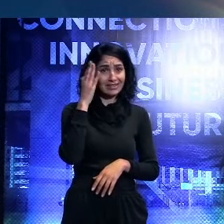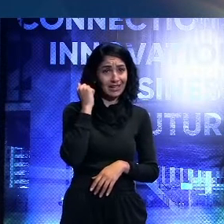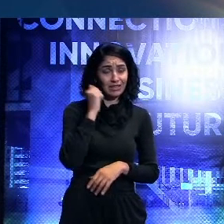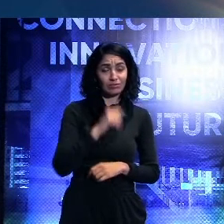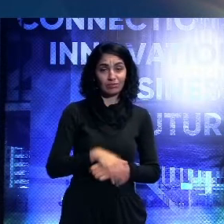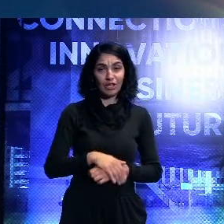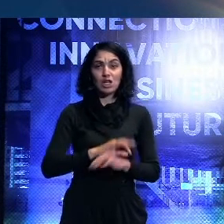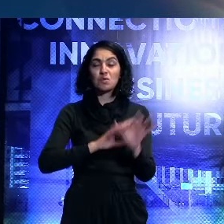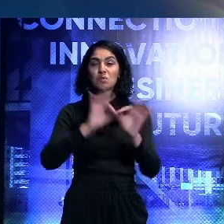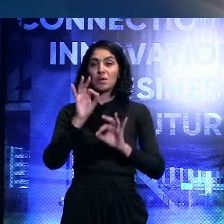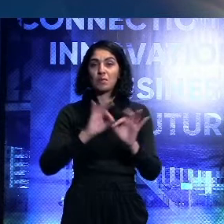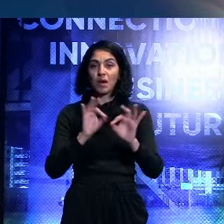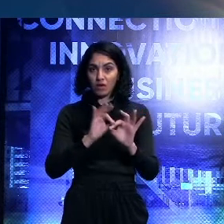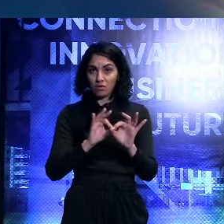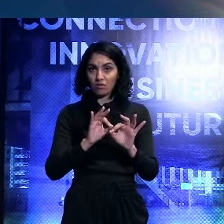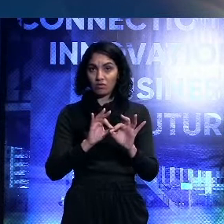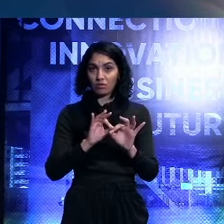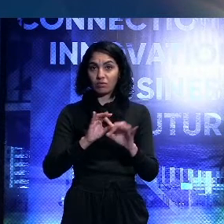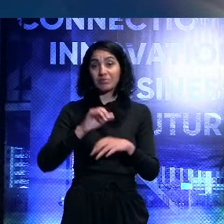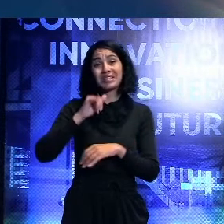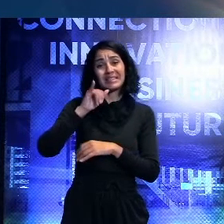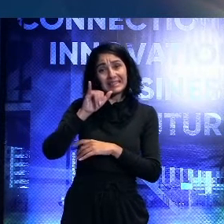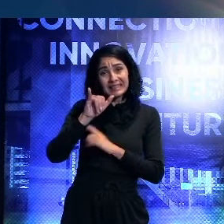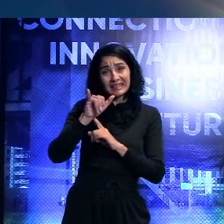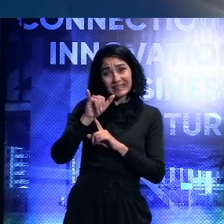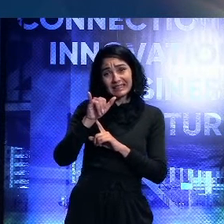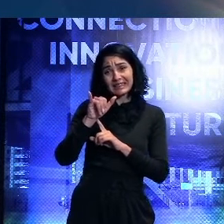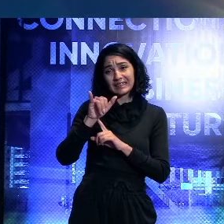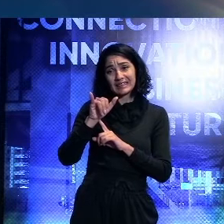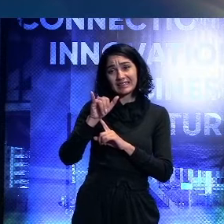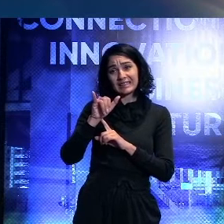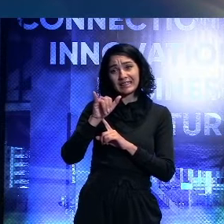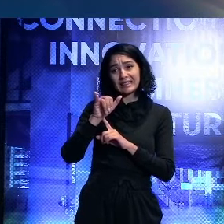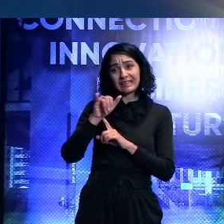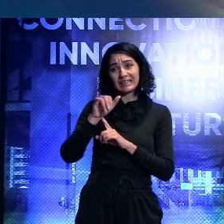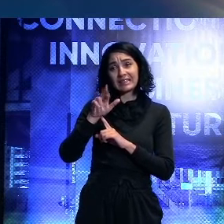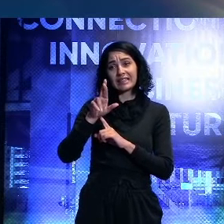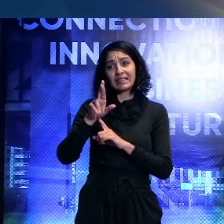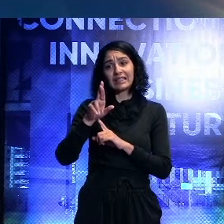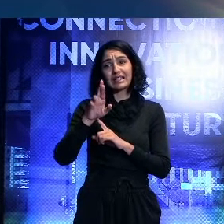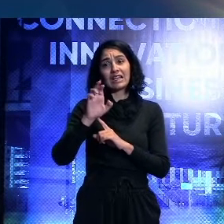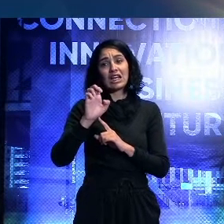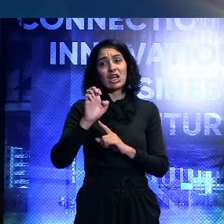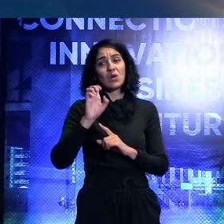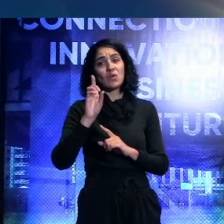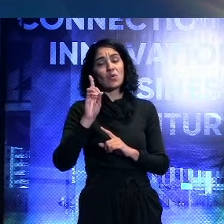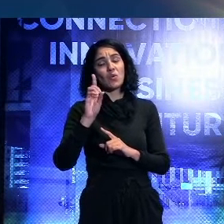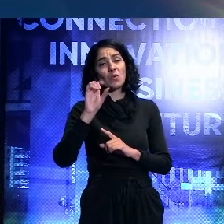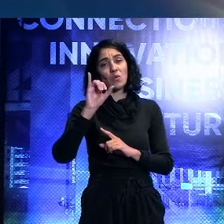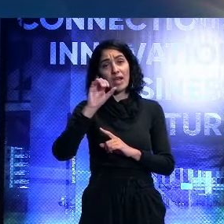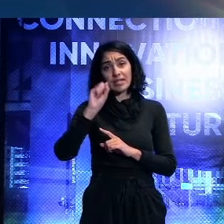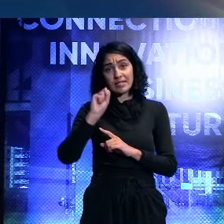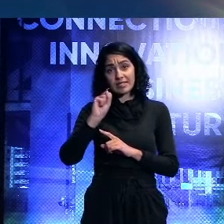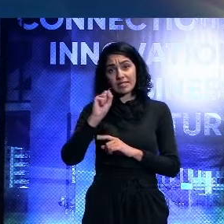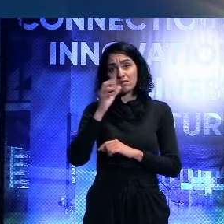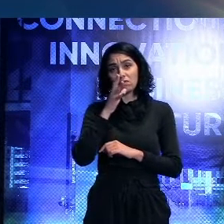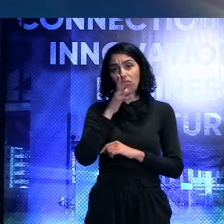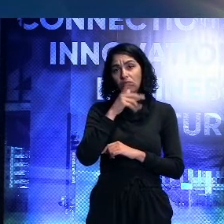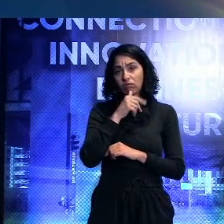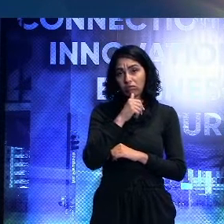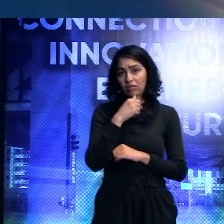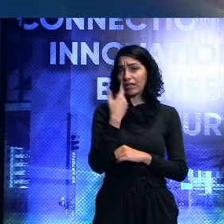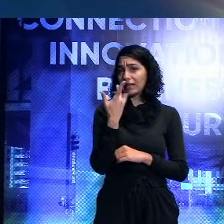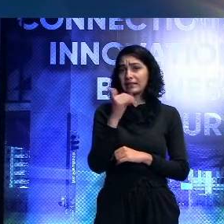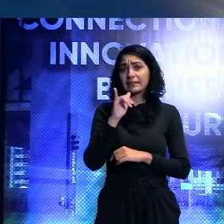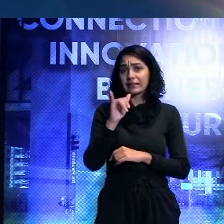preparou para isso? E se o Redis ficar lento? Pô, eu coloquei o Redis na minha aplicação para ele ser cache e ficar mais rápido, certo?